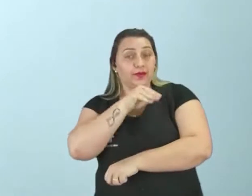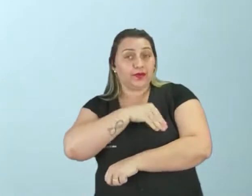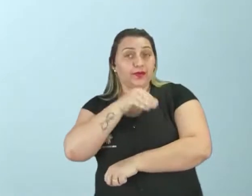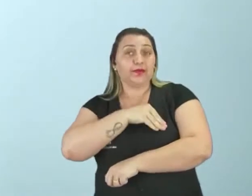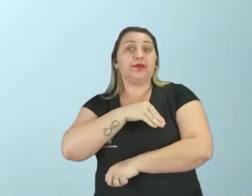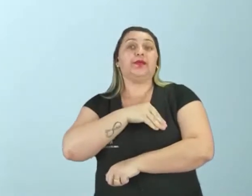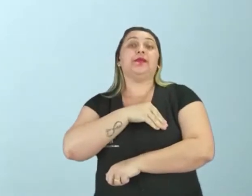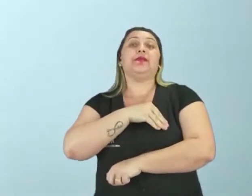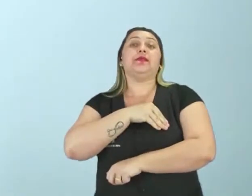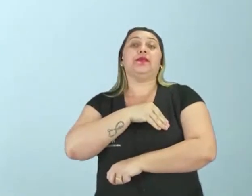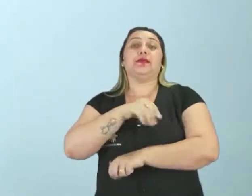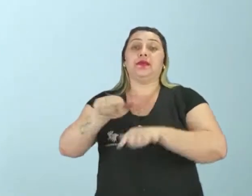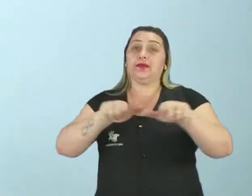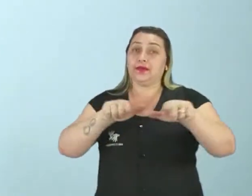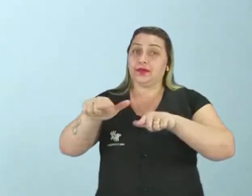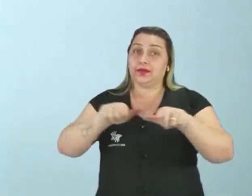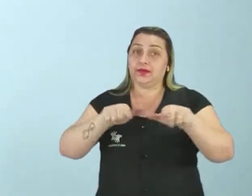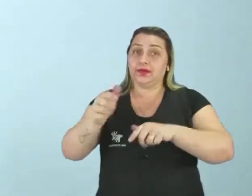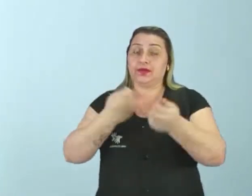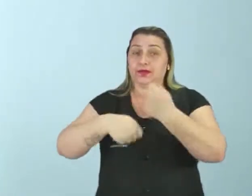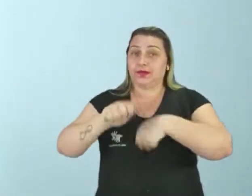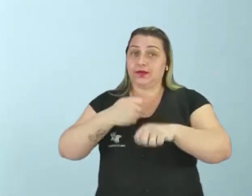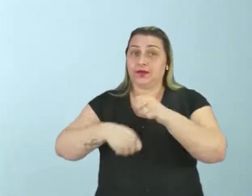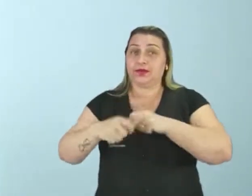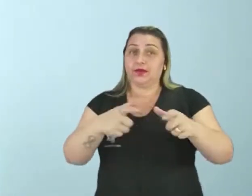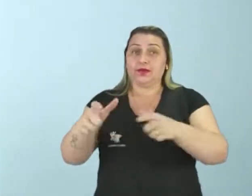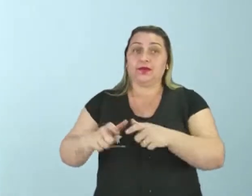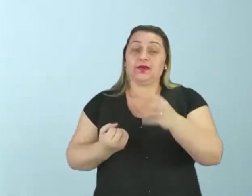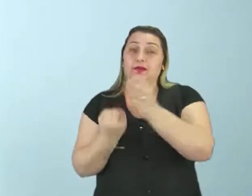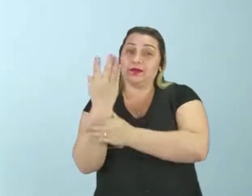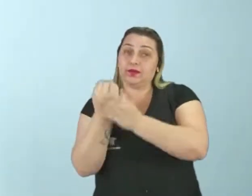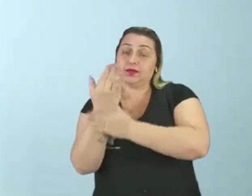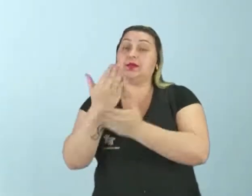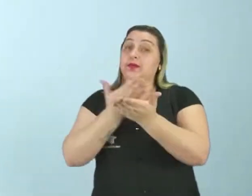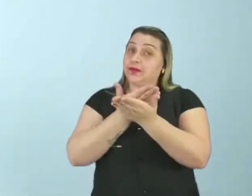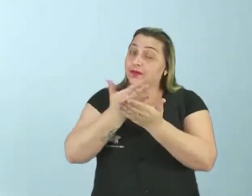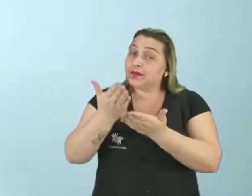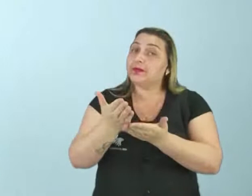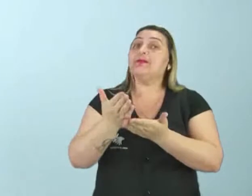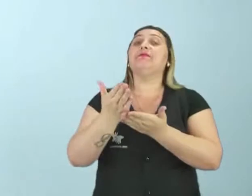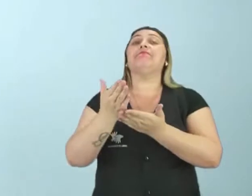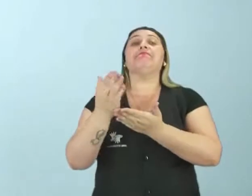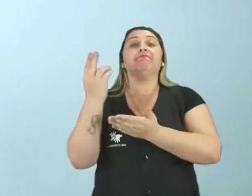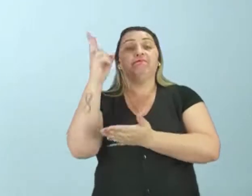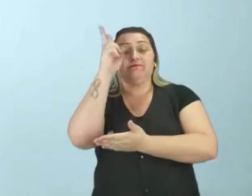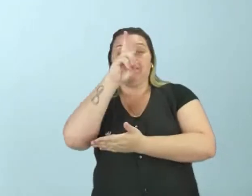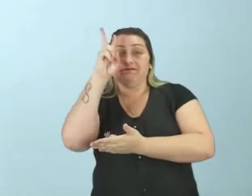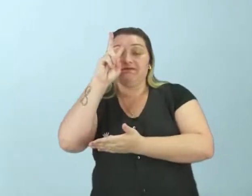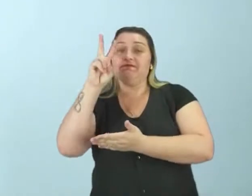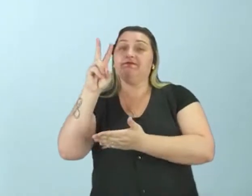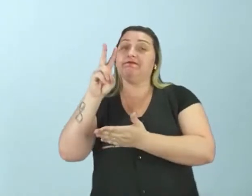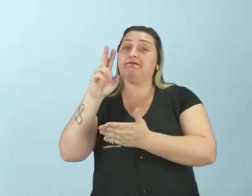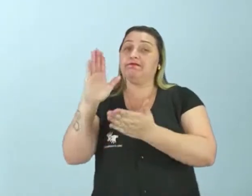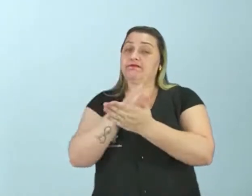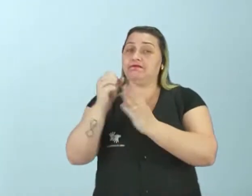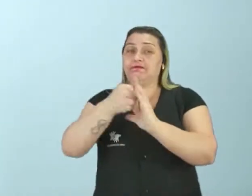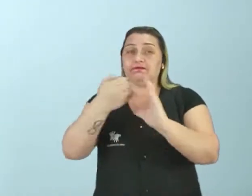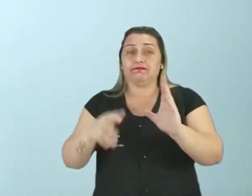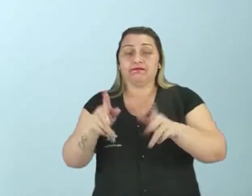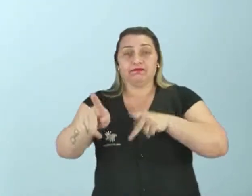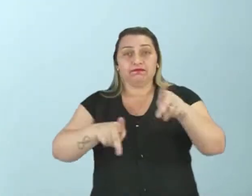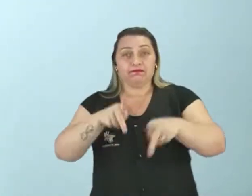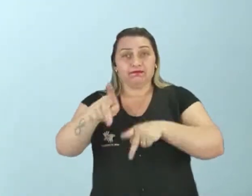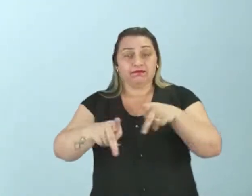e atividades econômicas e setores de produção. Bom, para iniciar é necessário a gente relembrar algumas características da